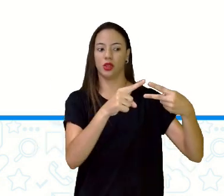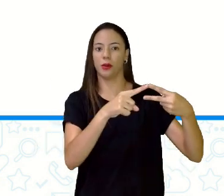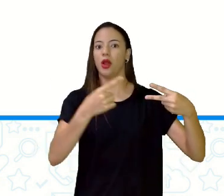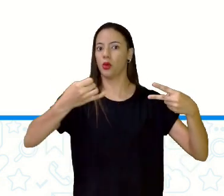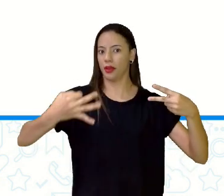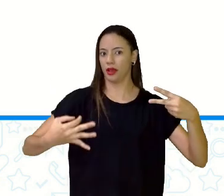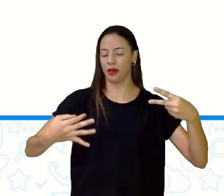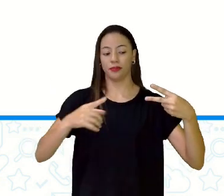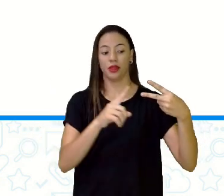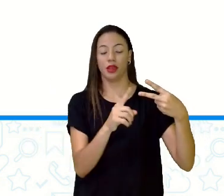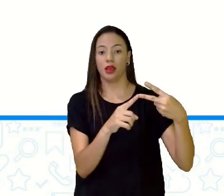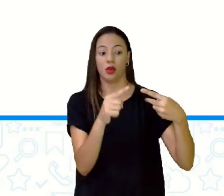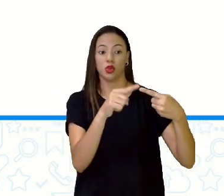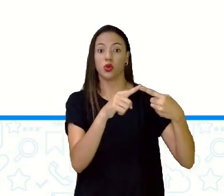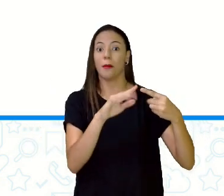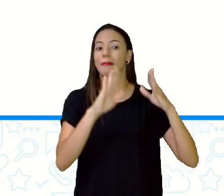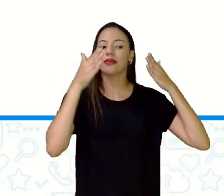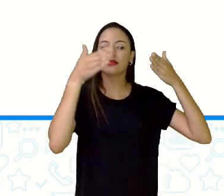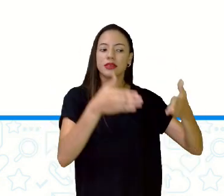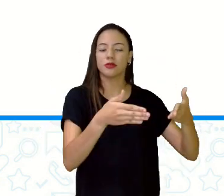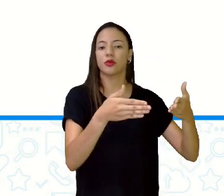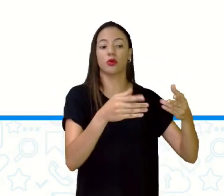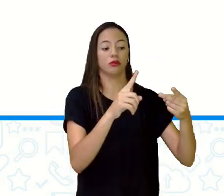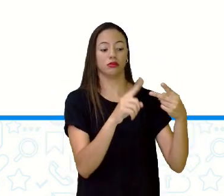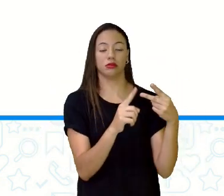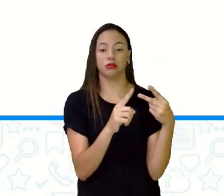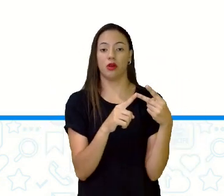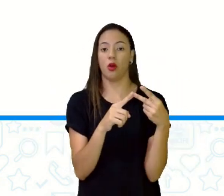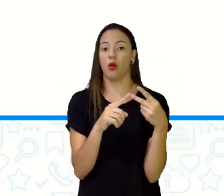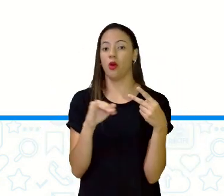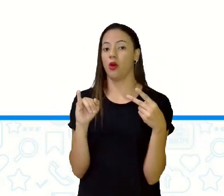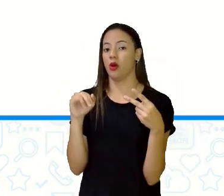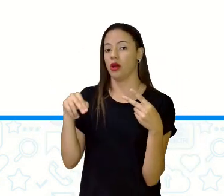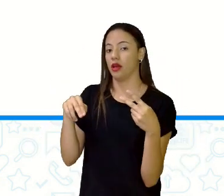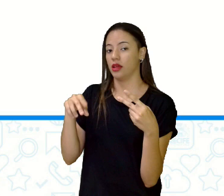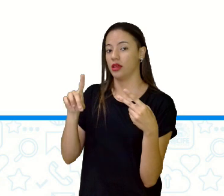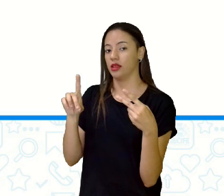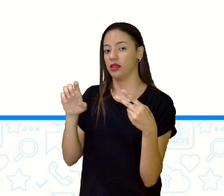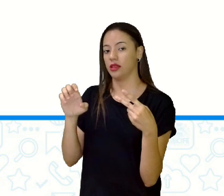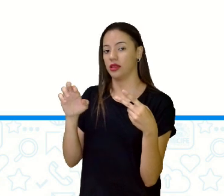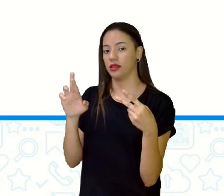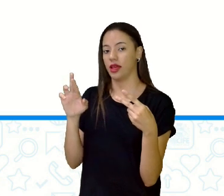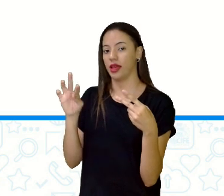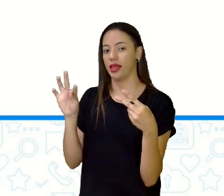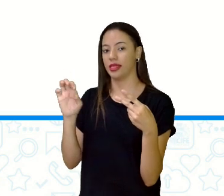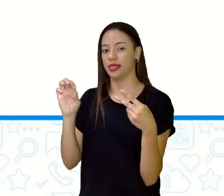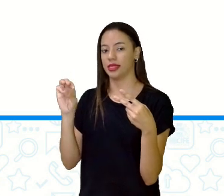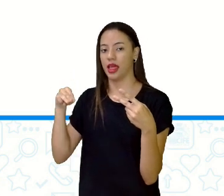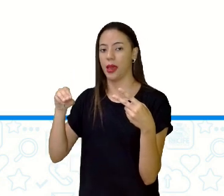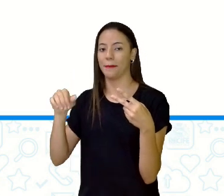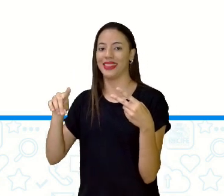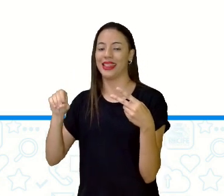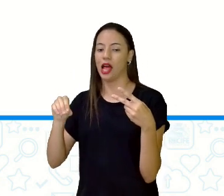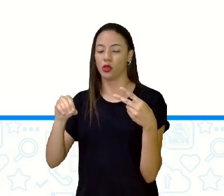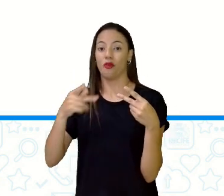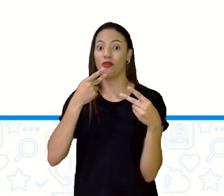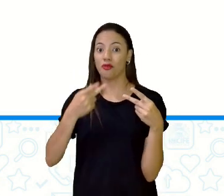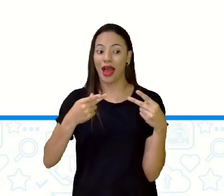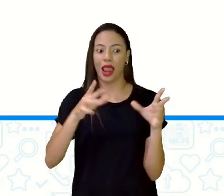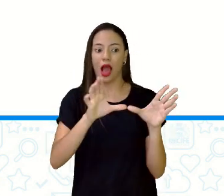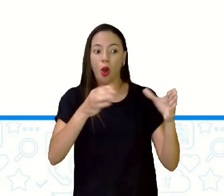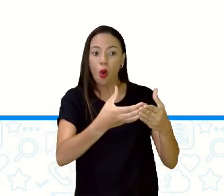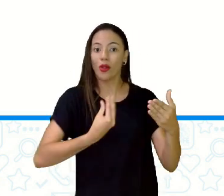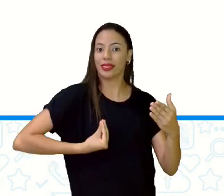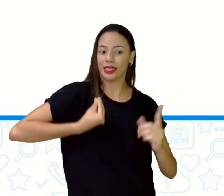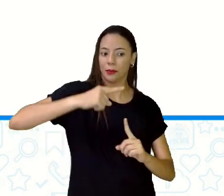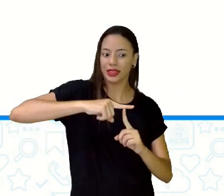se trata. Já o indeterminado, ele não indica a espécie dos seres, gente. Exemplo,